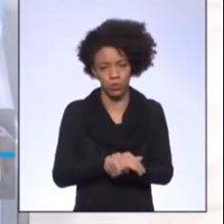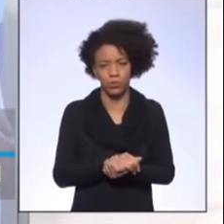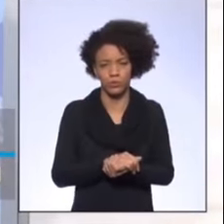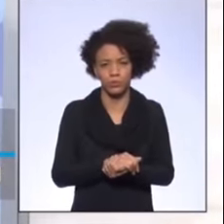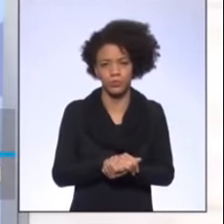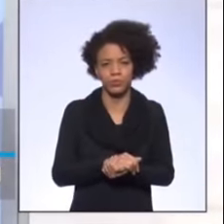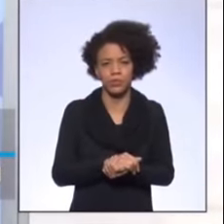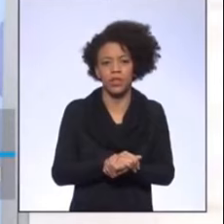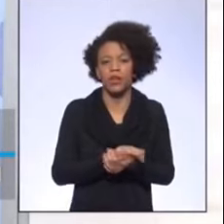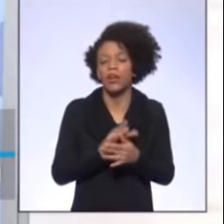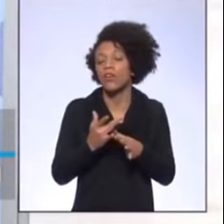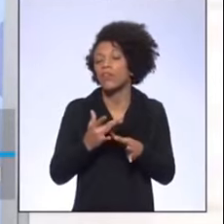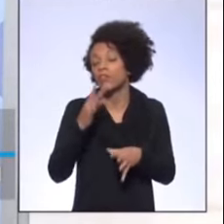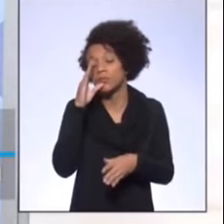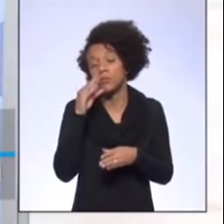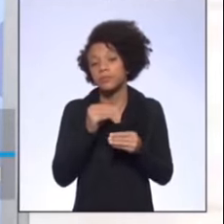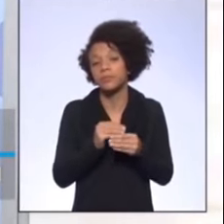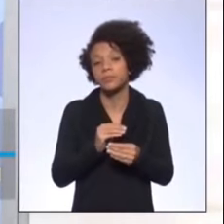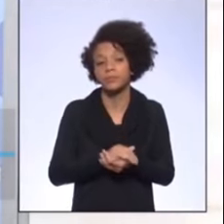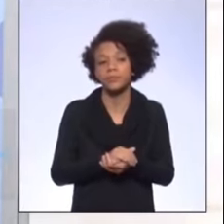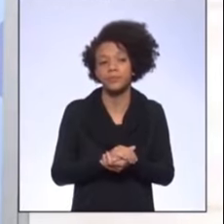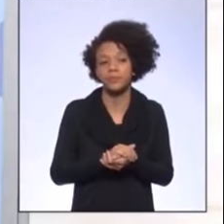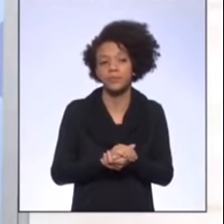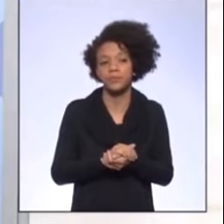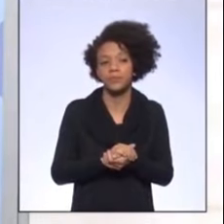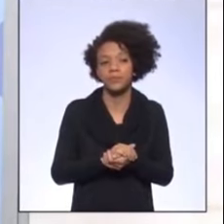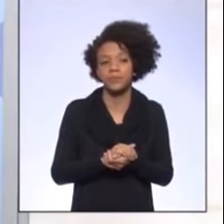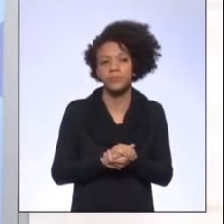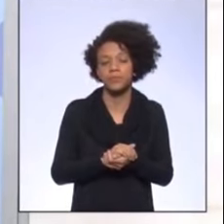Vamos sistematizar aí, ok?